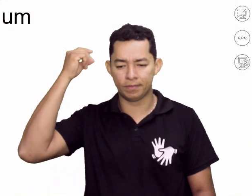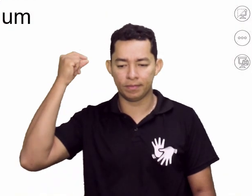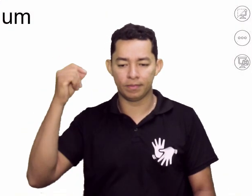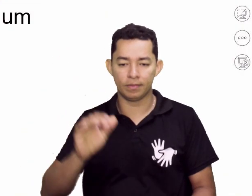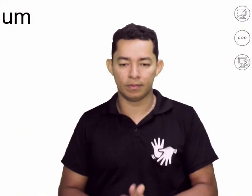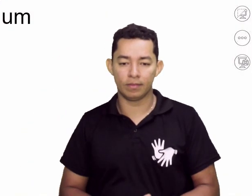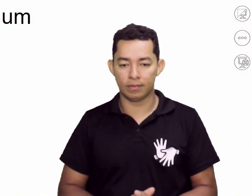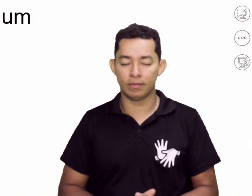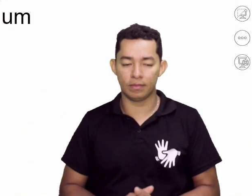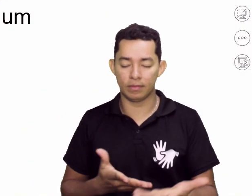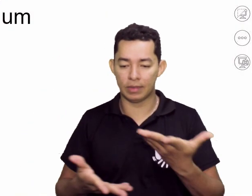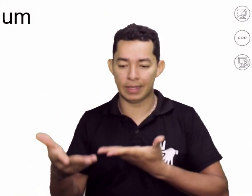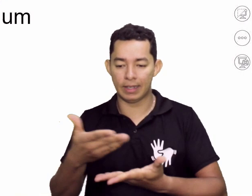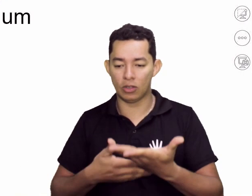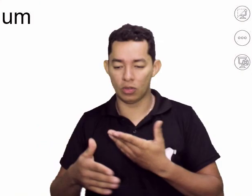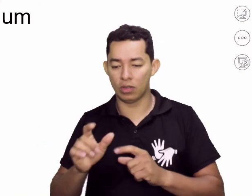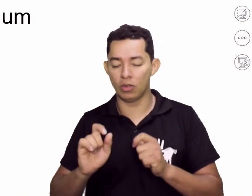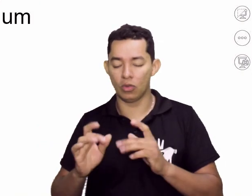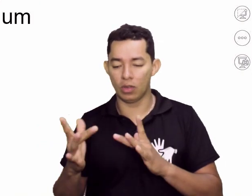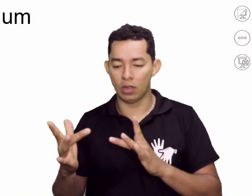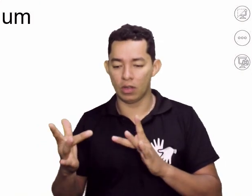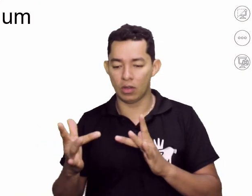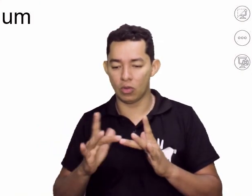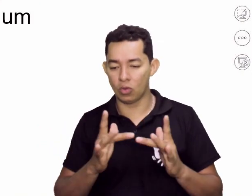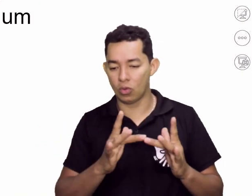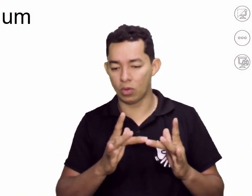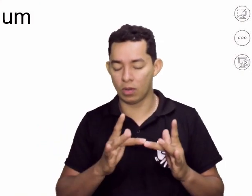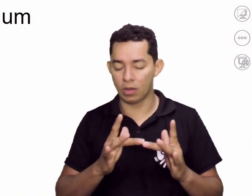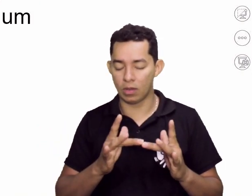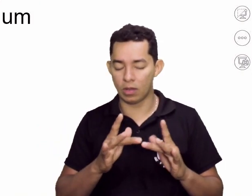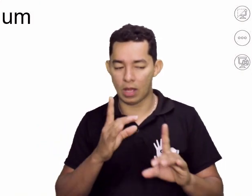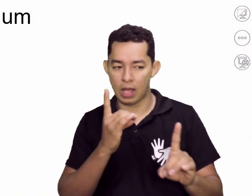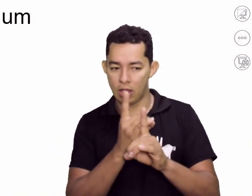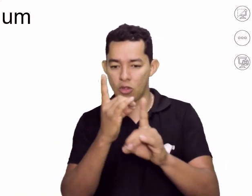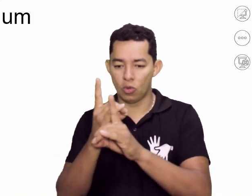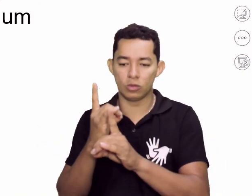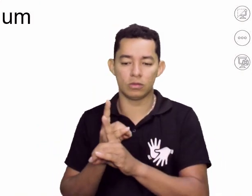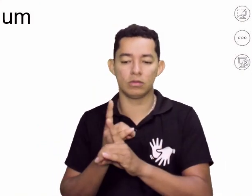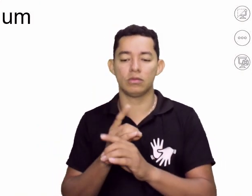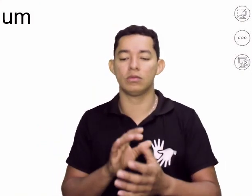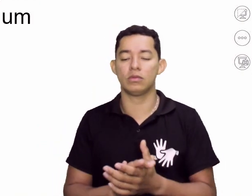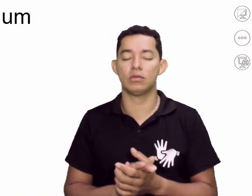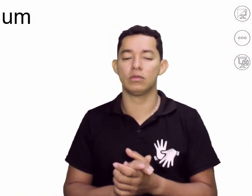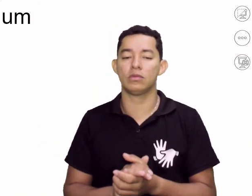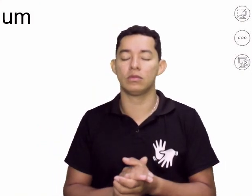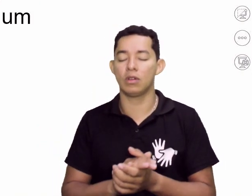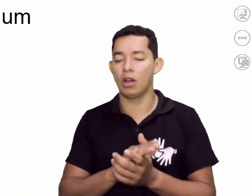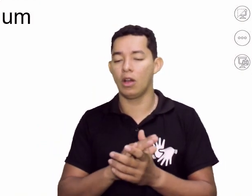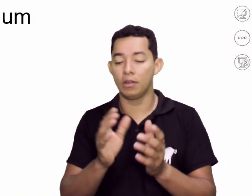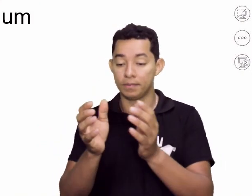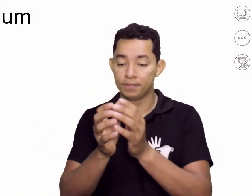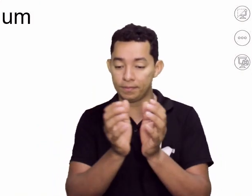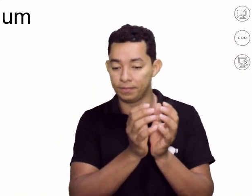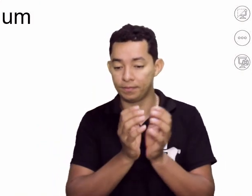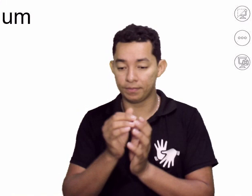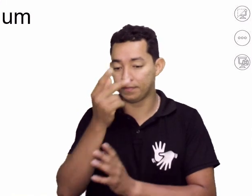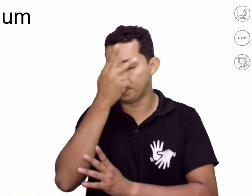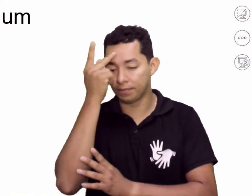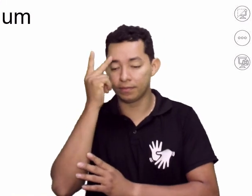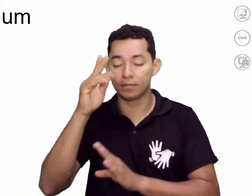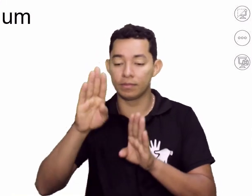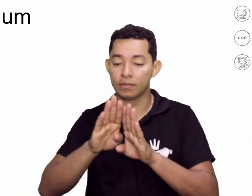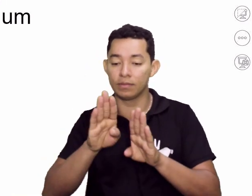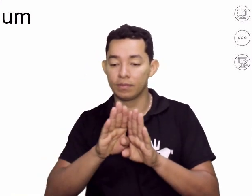ligada a rituais, encontros, né? de grupos de pessoas e formas de